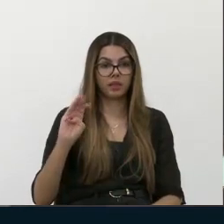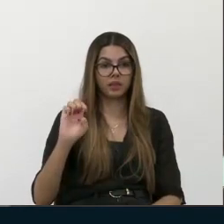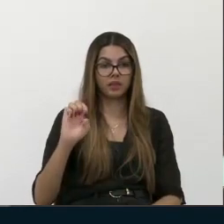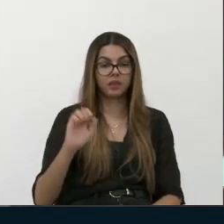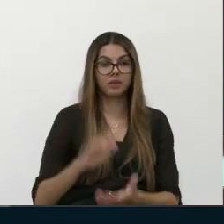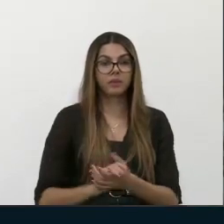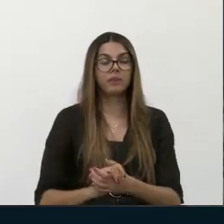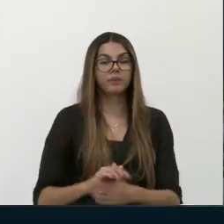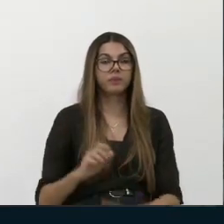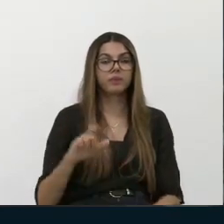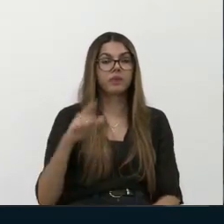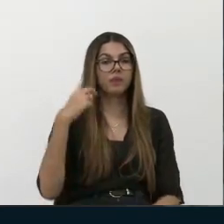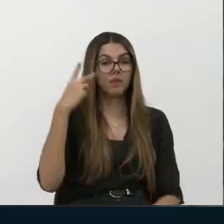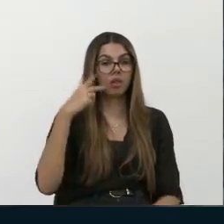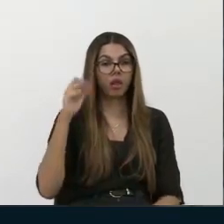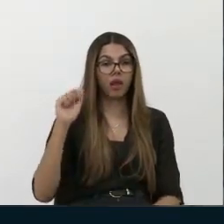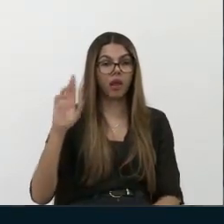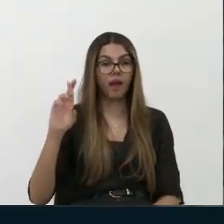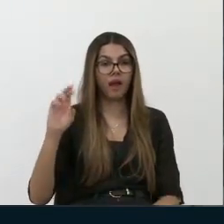Rafael Costa.